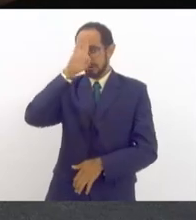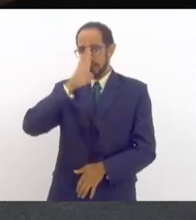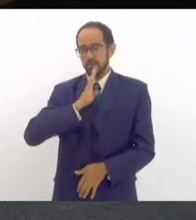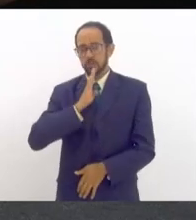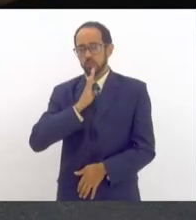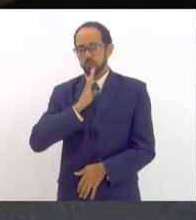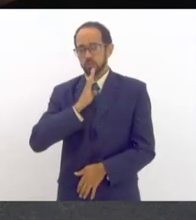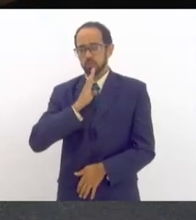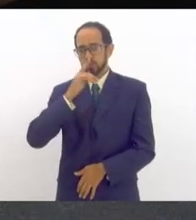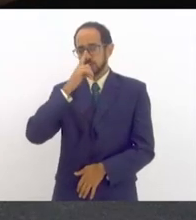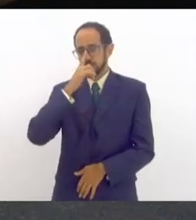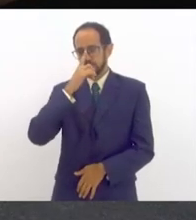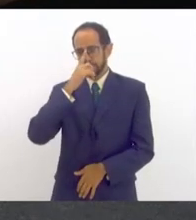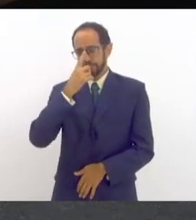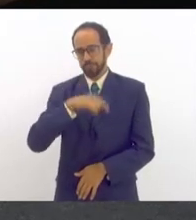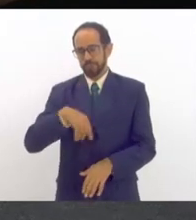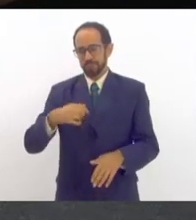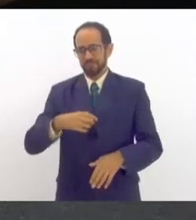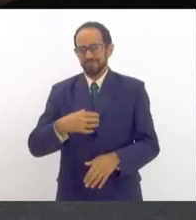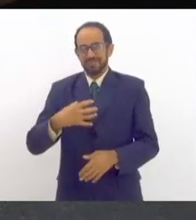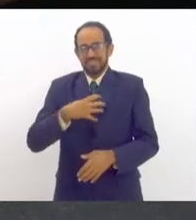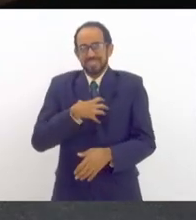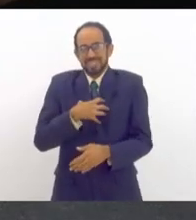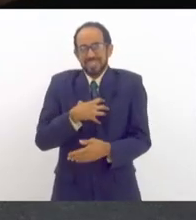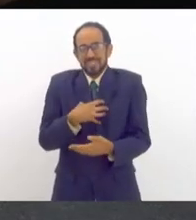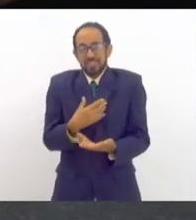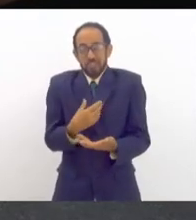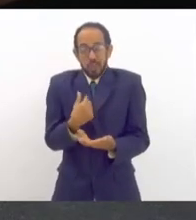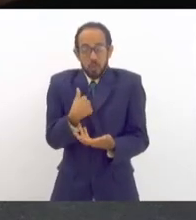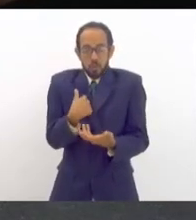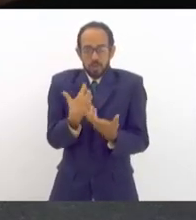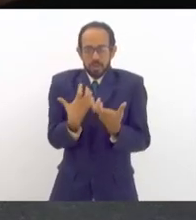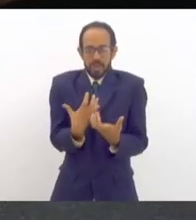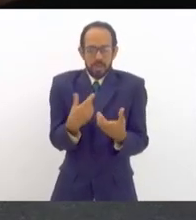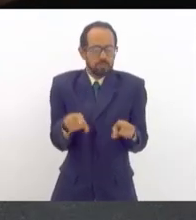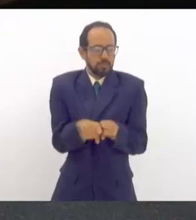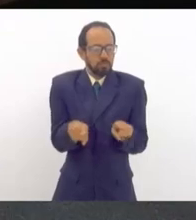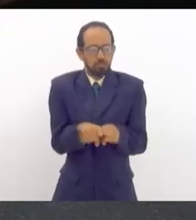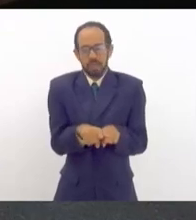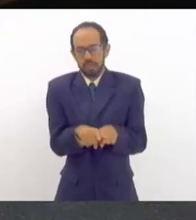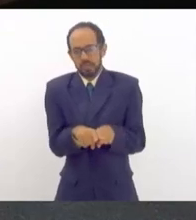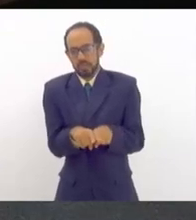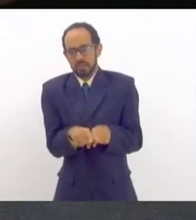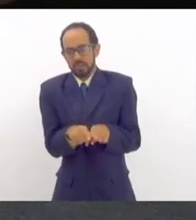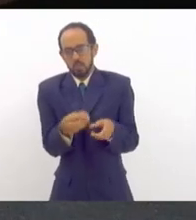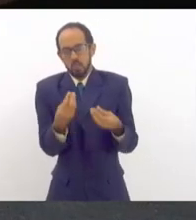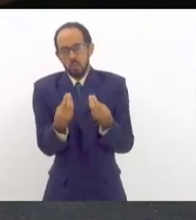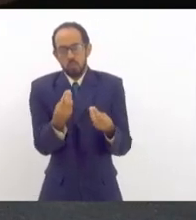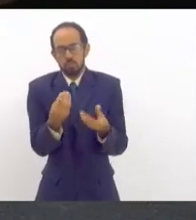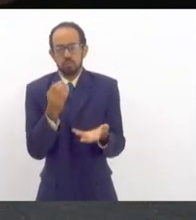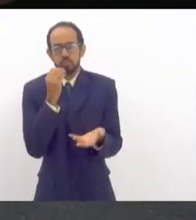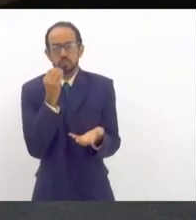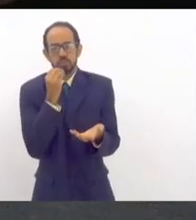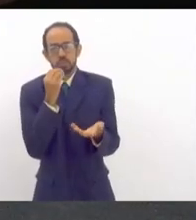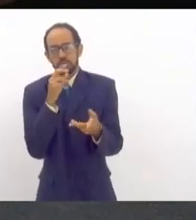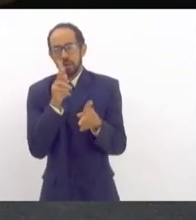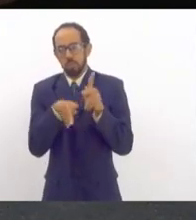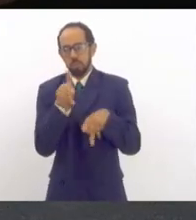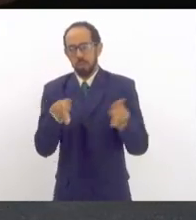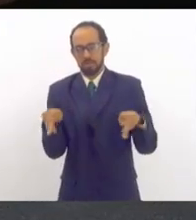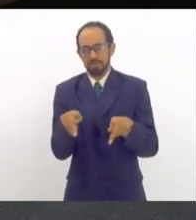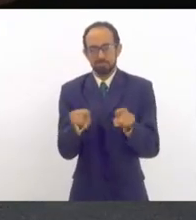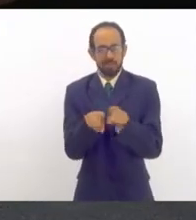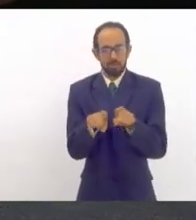chega a não dar um gostinho de quero também porque como seria bom poder fazer isso para nossa população